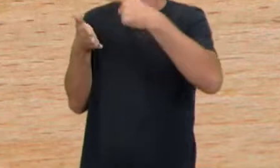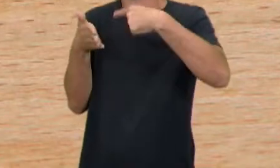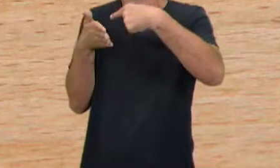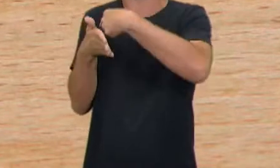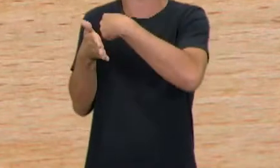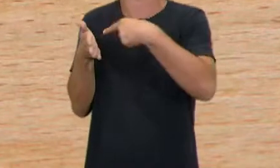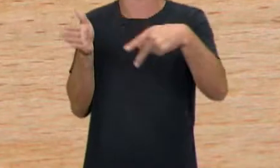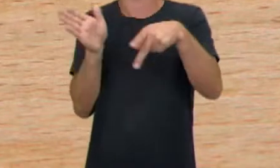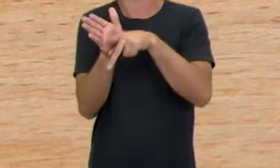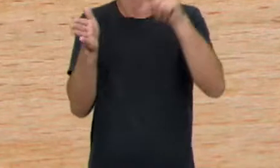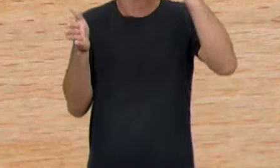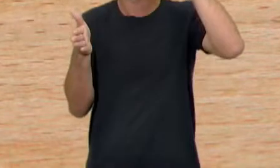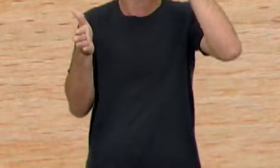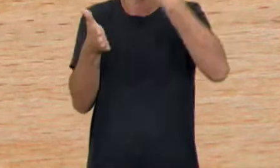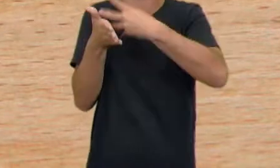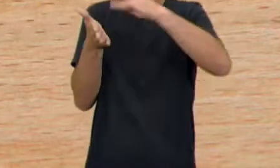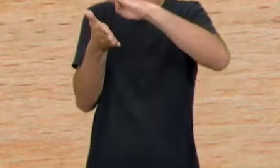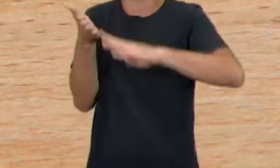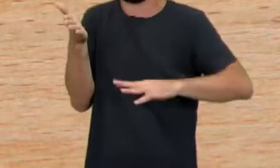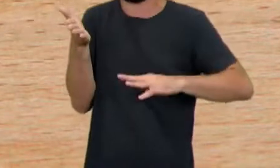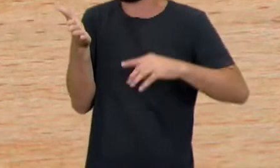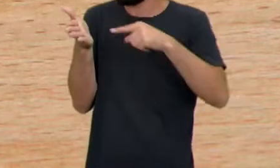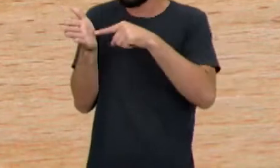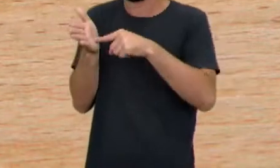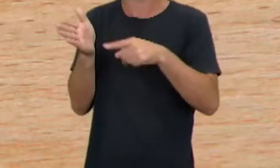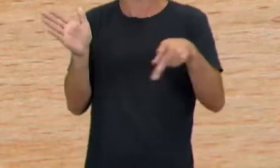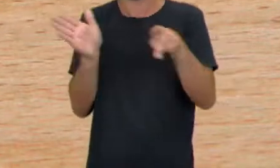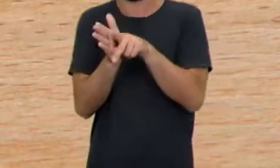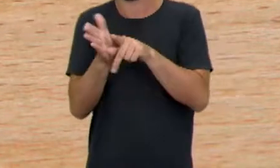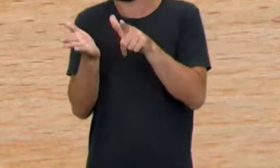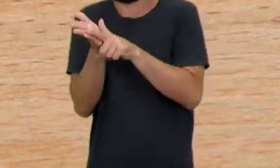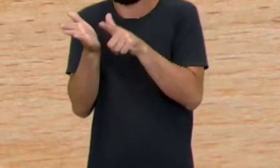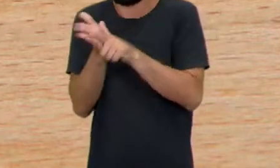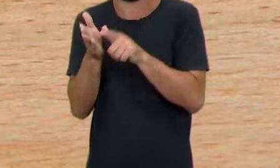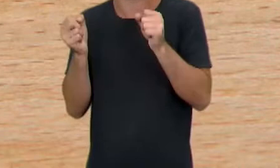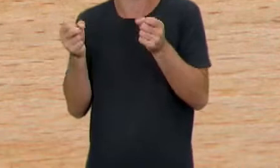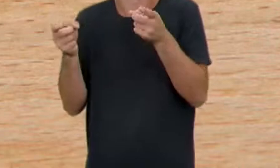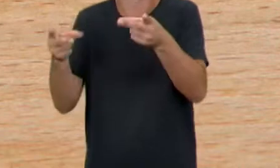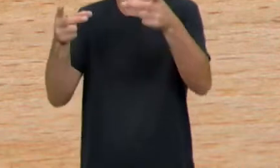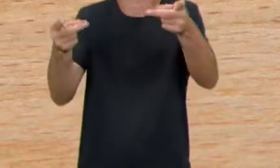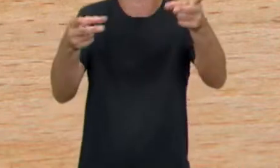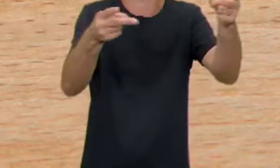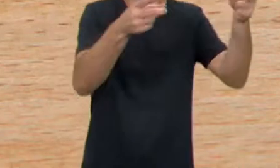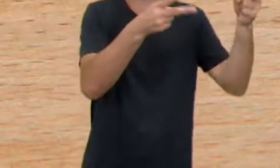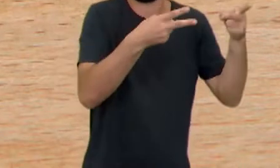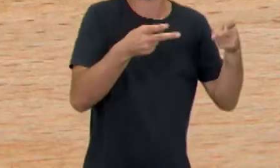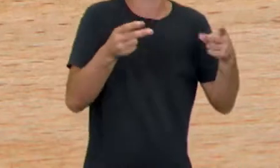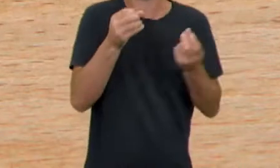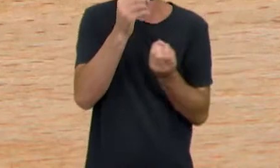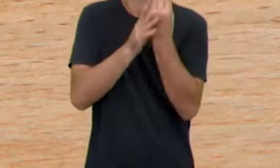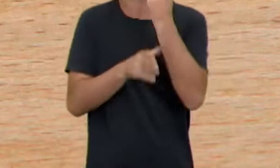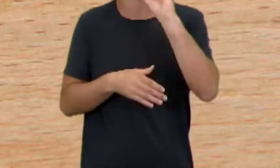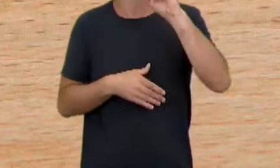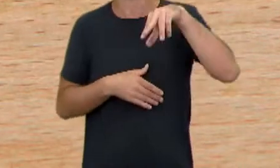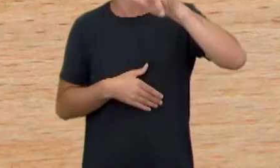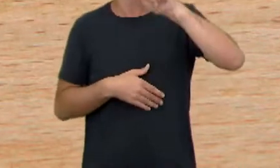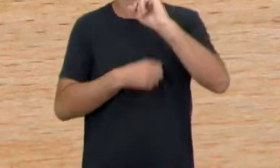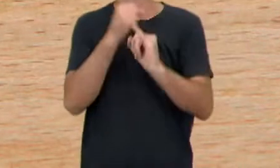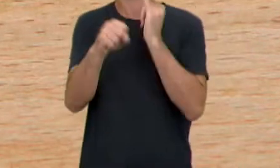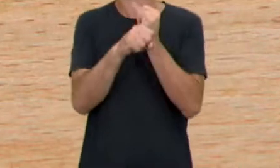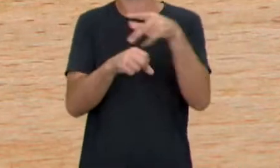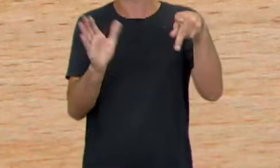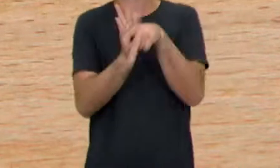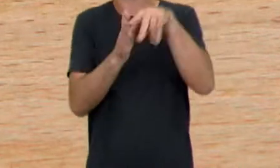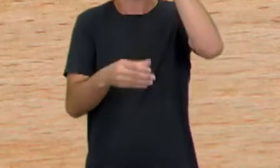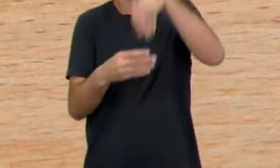papel. Só que ele poderia ser vendido na internet e construído, a ONG, na internet, com a questão de